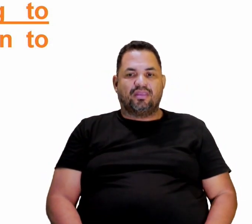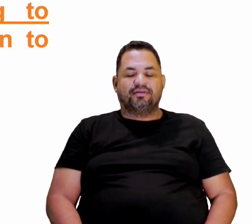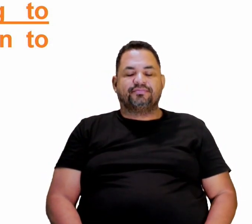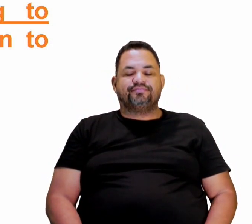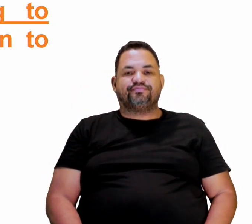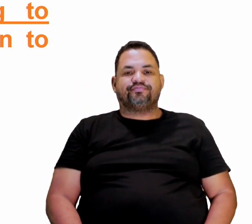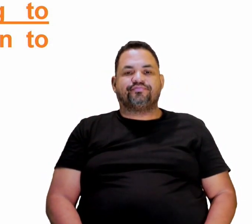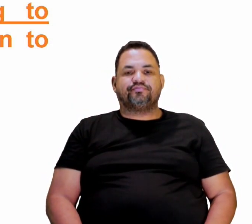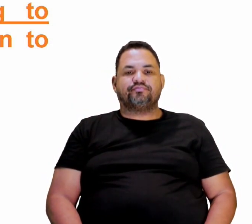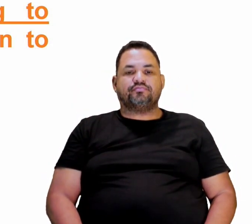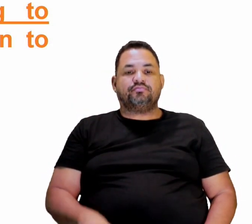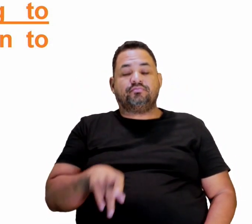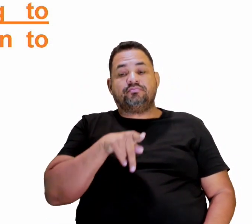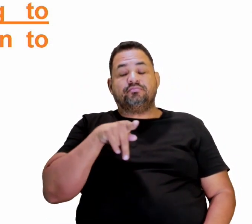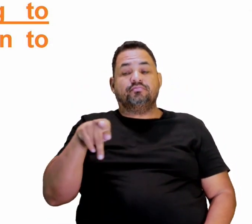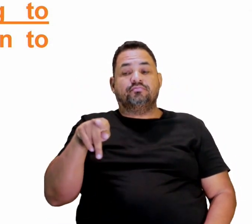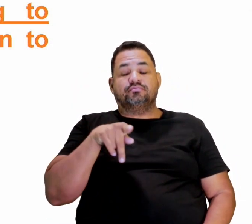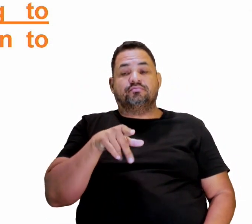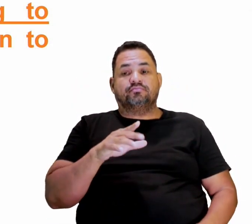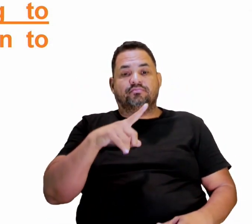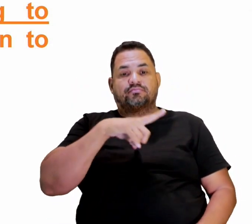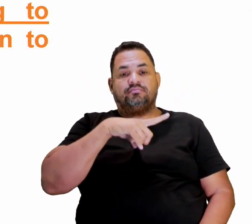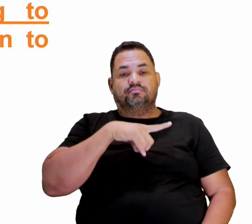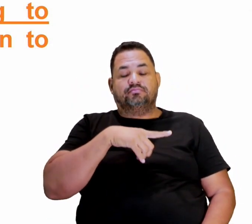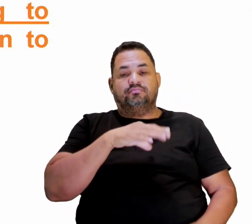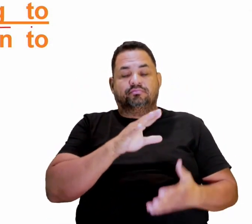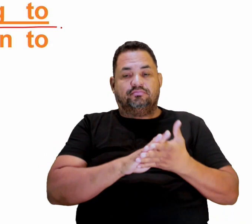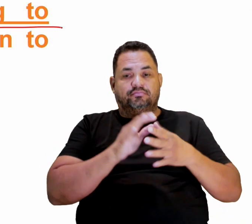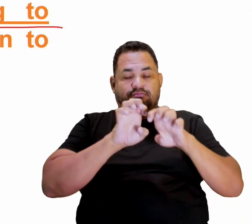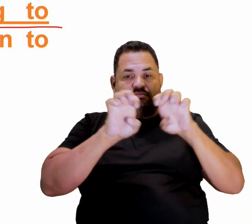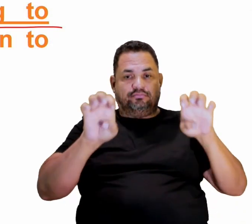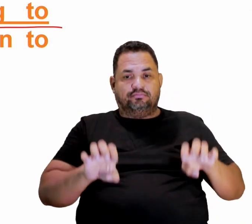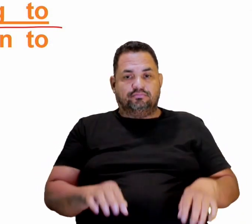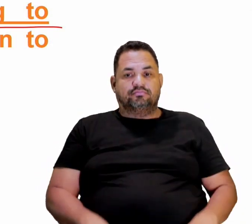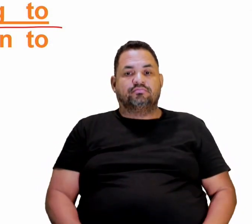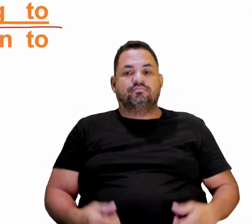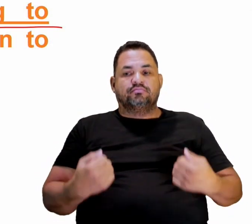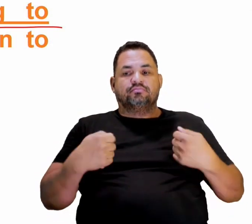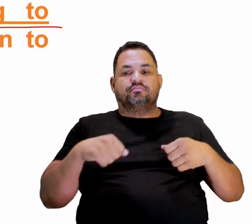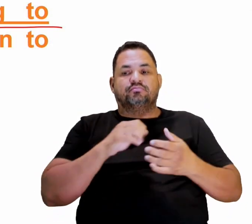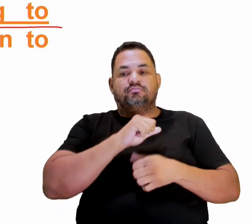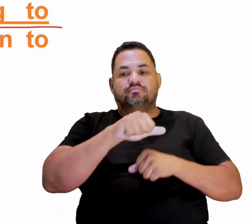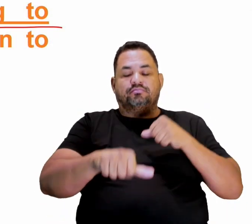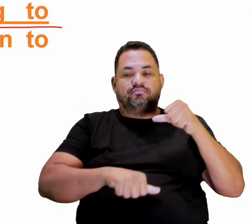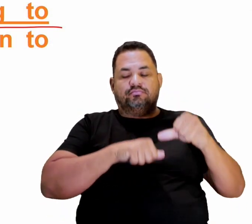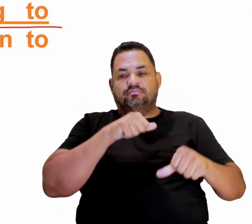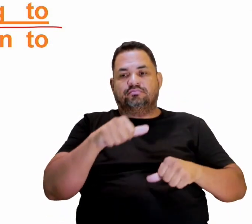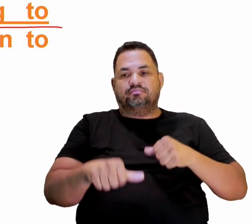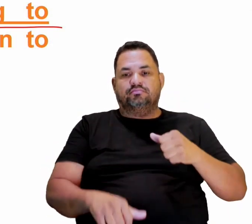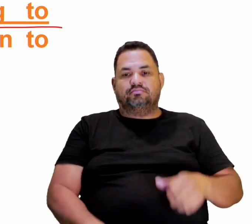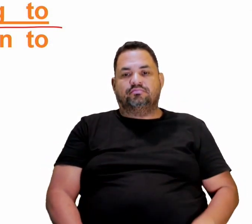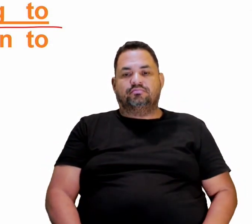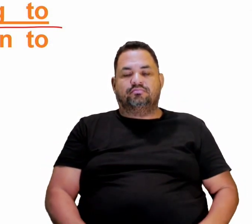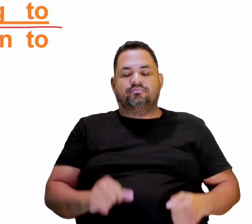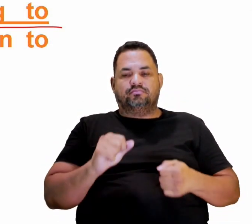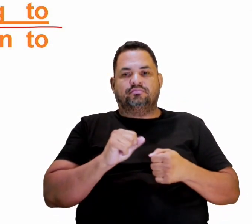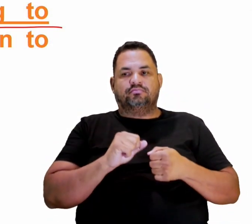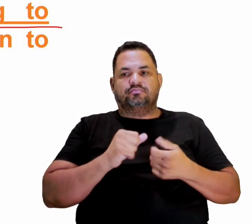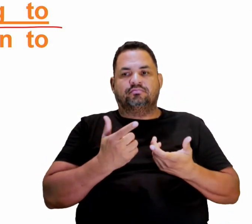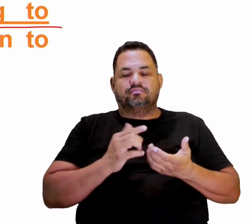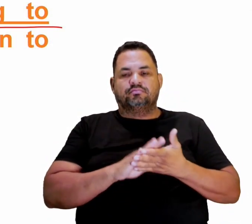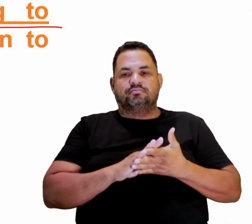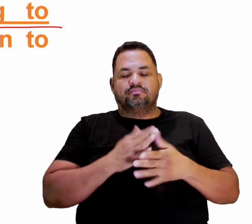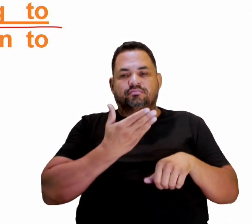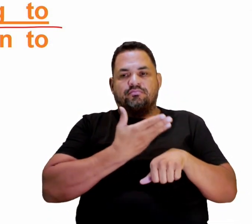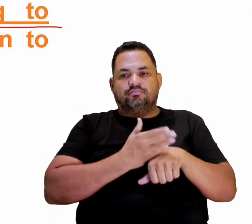prestar atenção no Professor aí você tem essa estrutura I got o que eu posso transformar ela e fazer ela ficar de